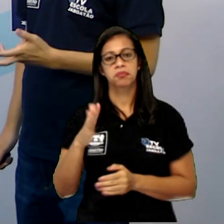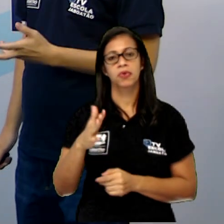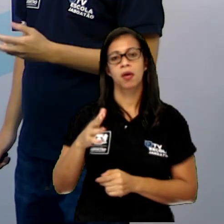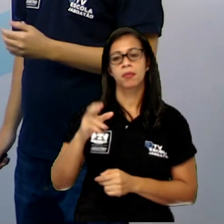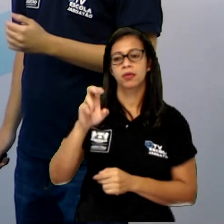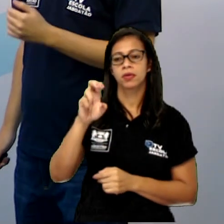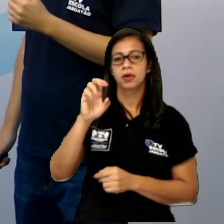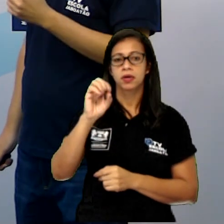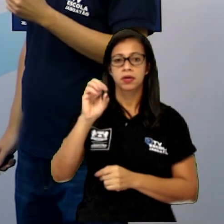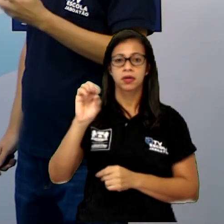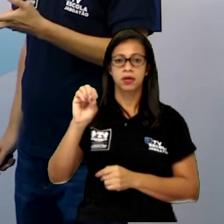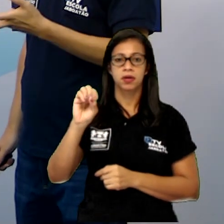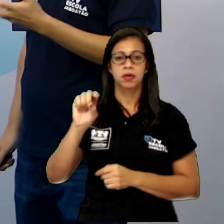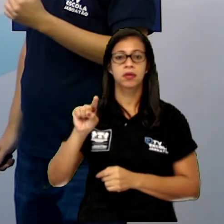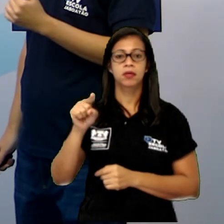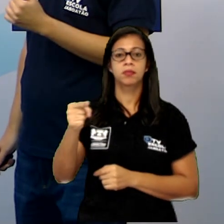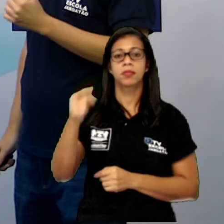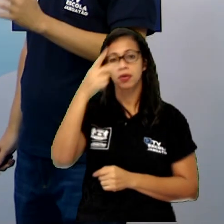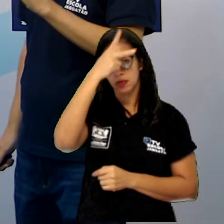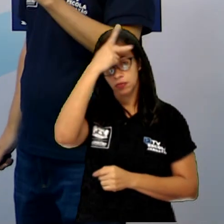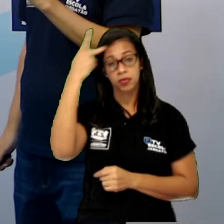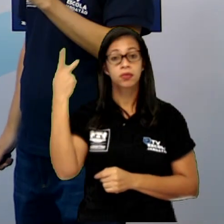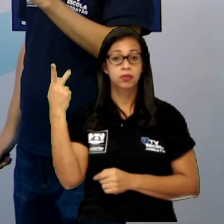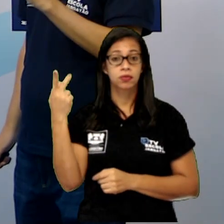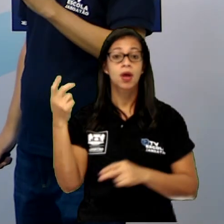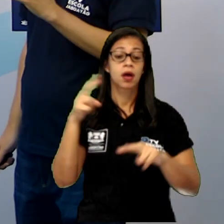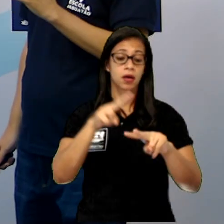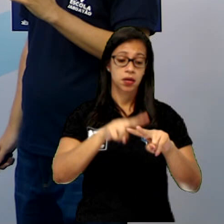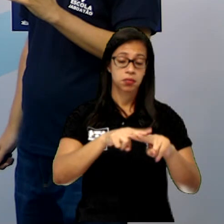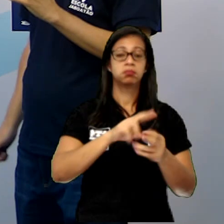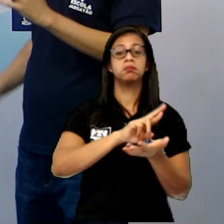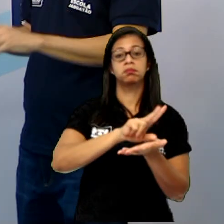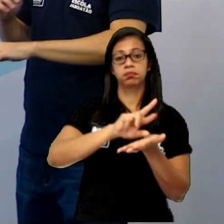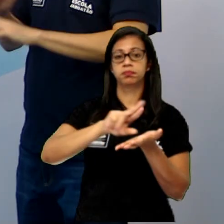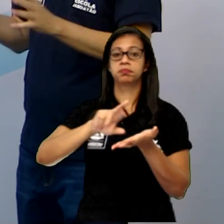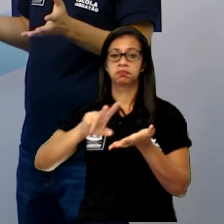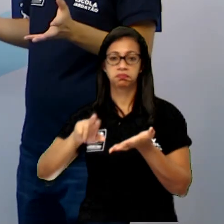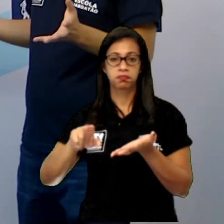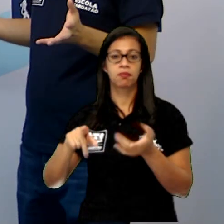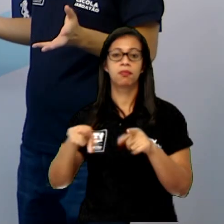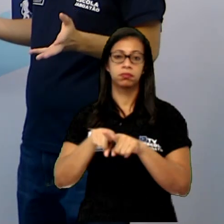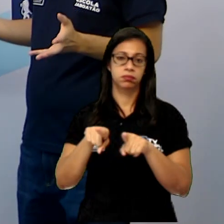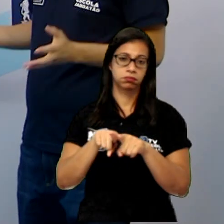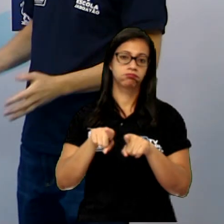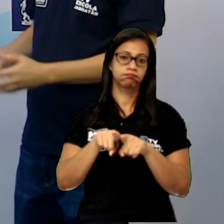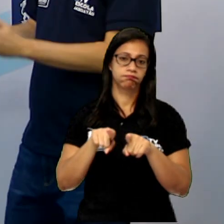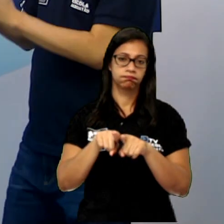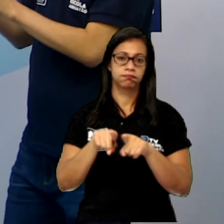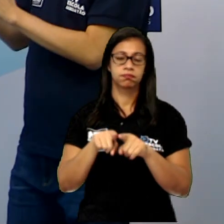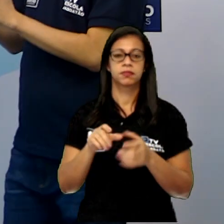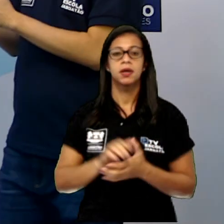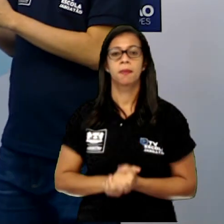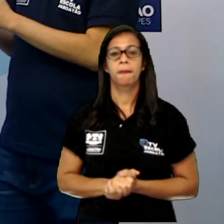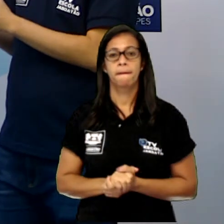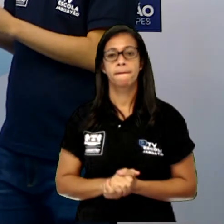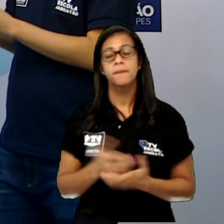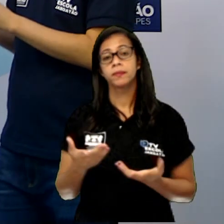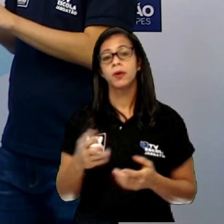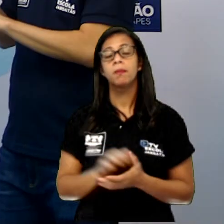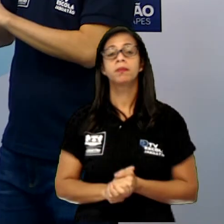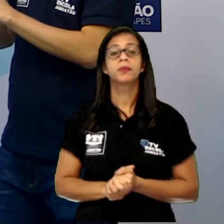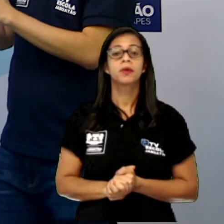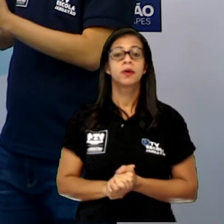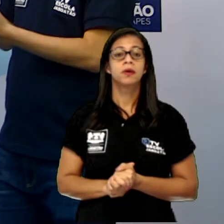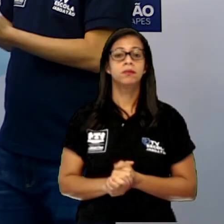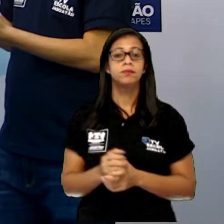mil pessoas, além de prender e torturar mais de 5 milhões de cidadãos. Então era uma ditadura mesmo, tá? Eu destaco aqui para vocês um